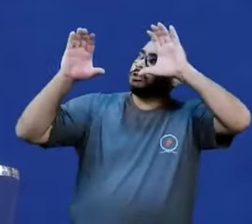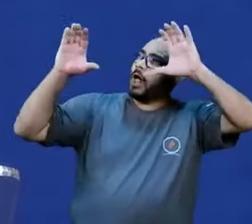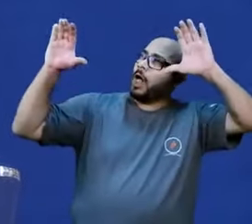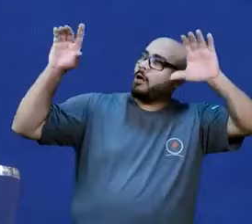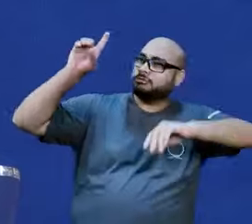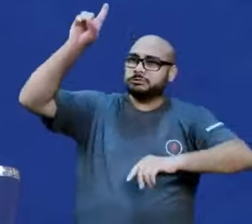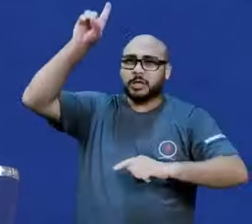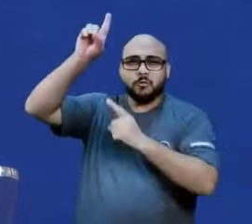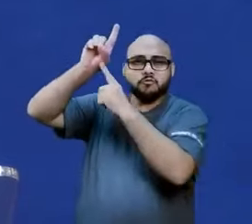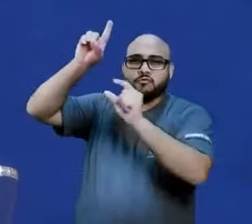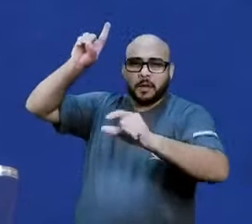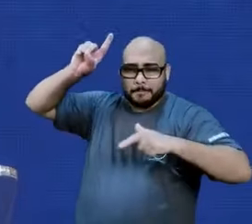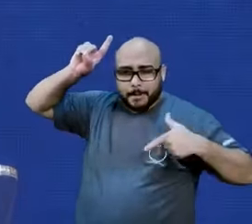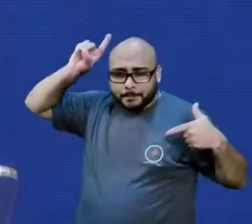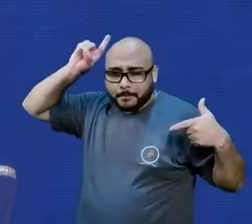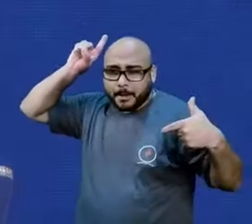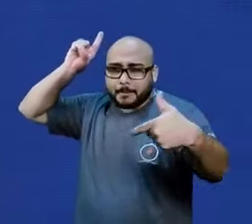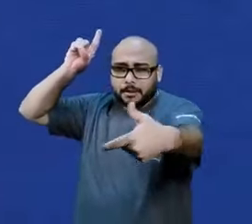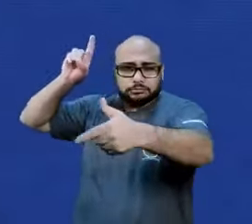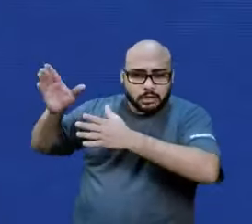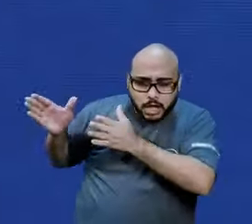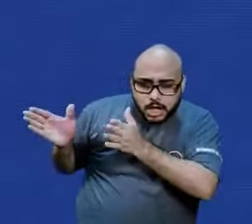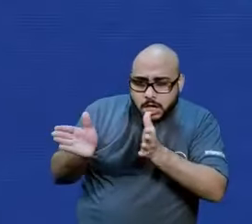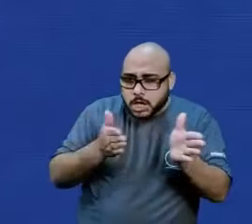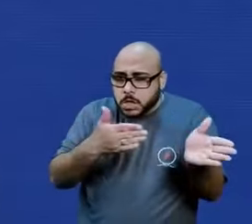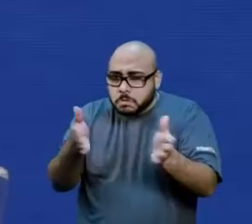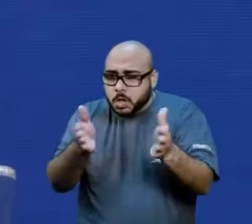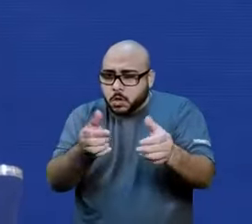caminhos impensáveis